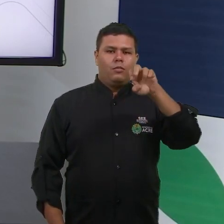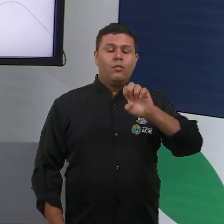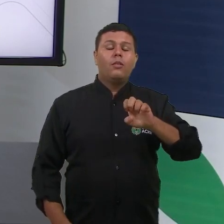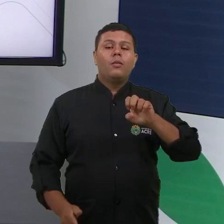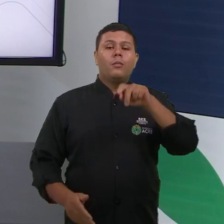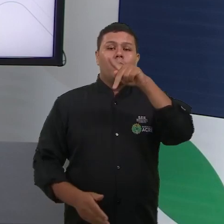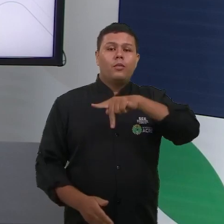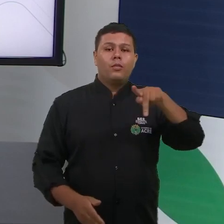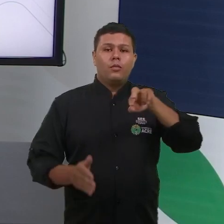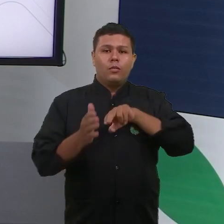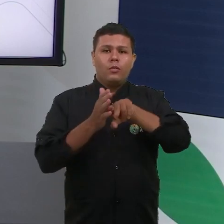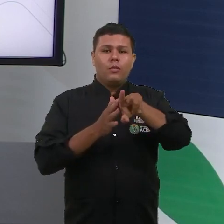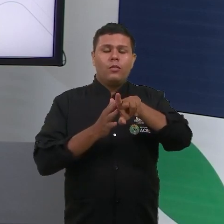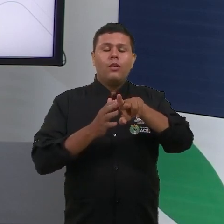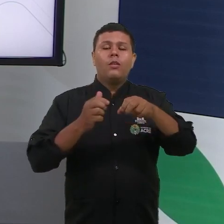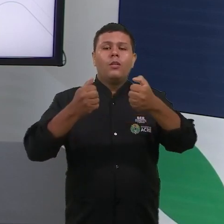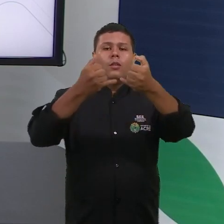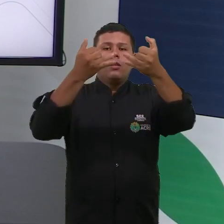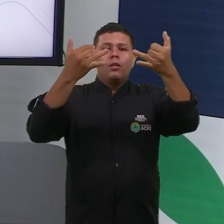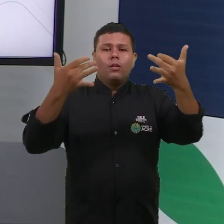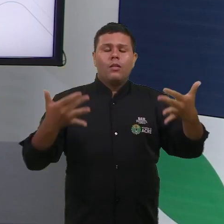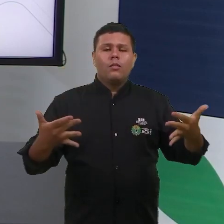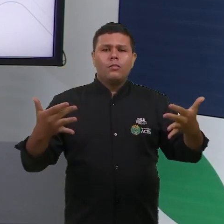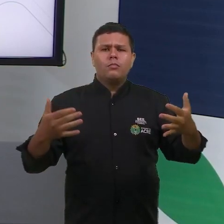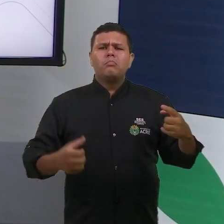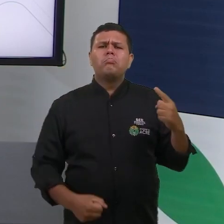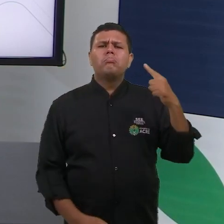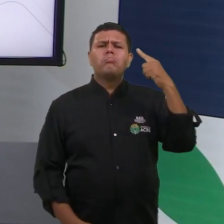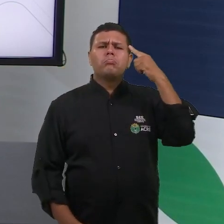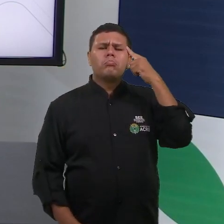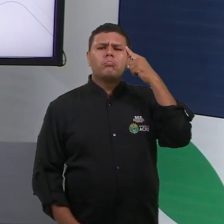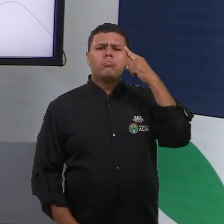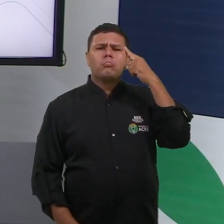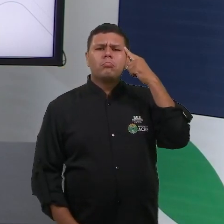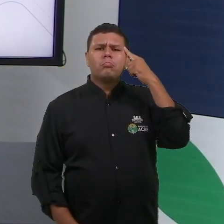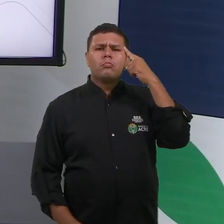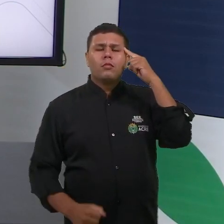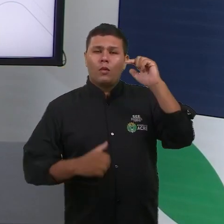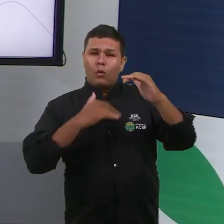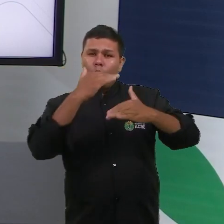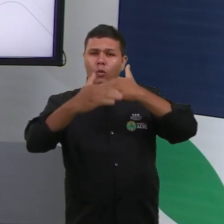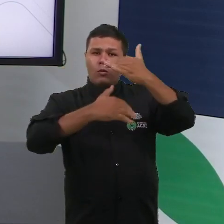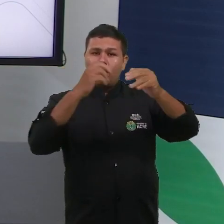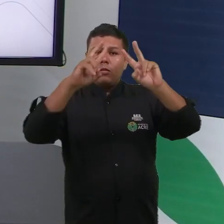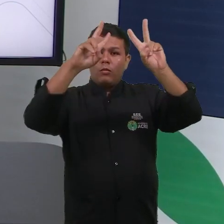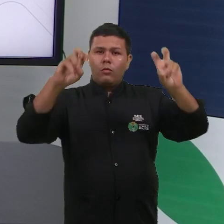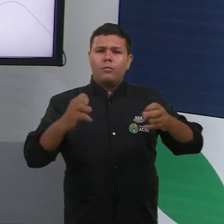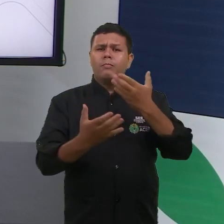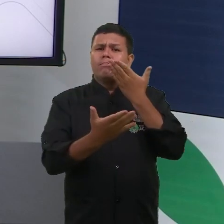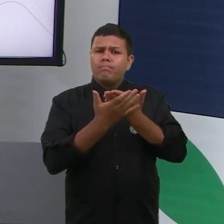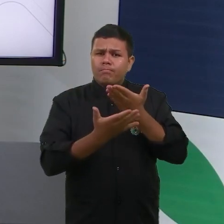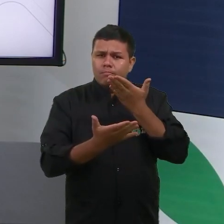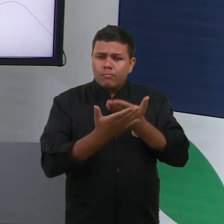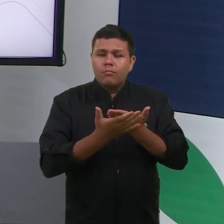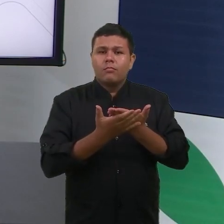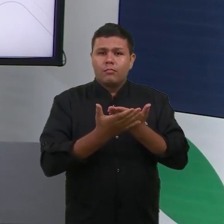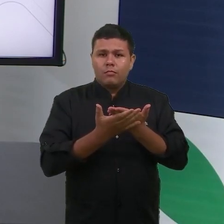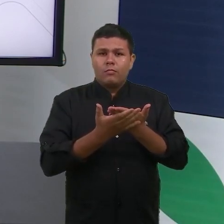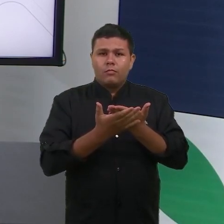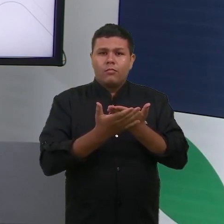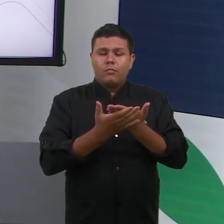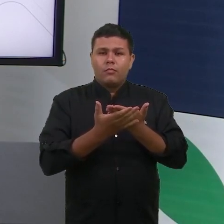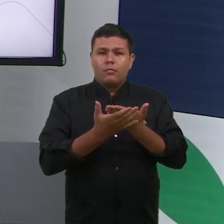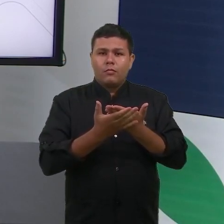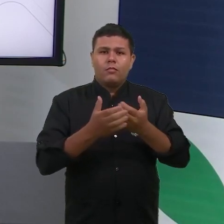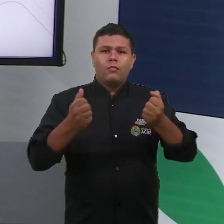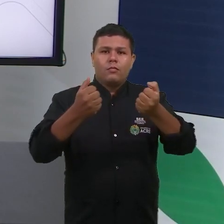nosso tema da nossa aula vai ser sobre pensamento evolucionista, certo? A gente vai destacar